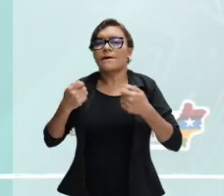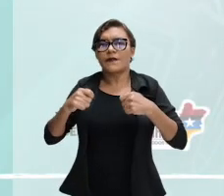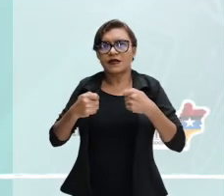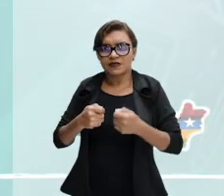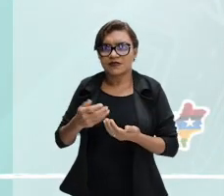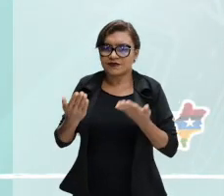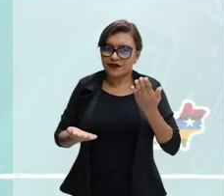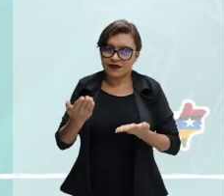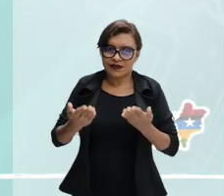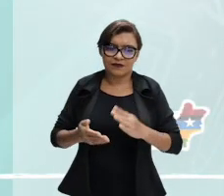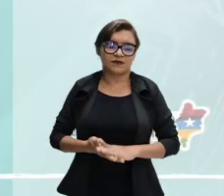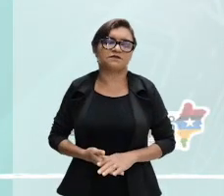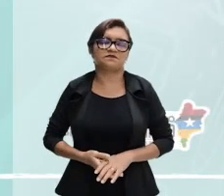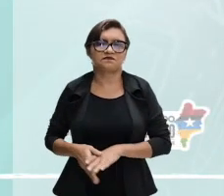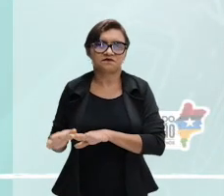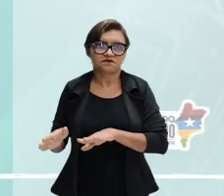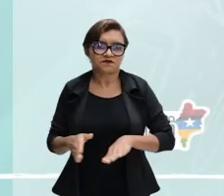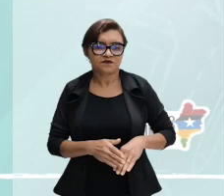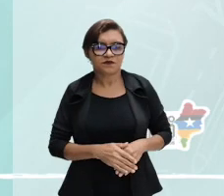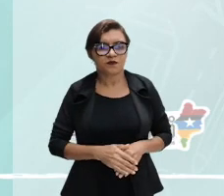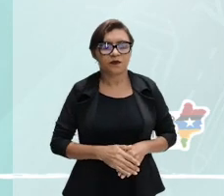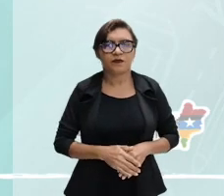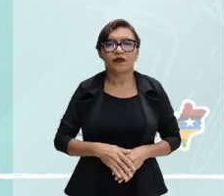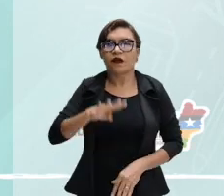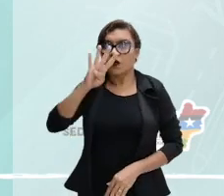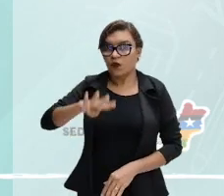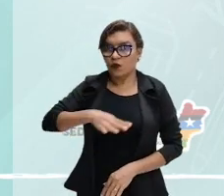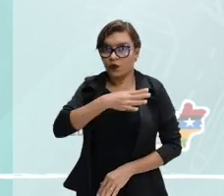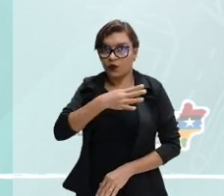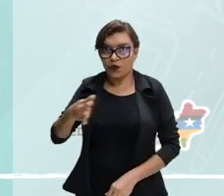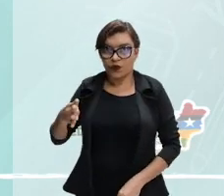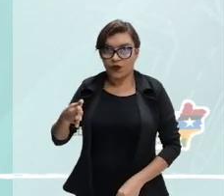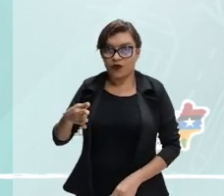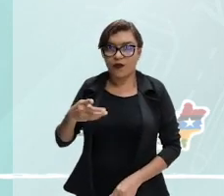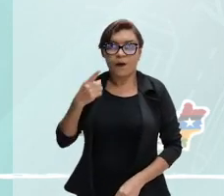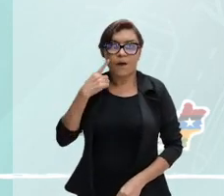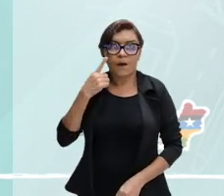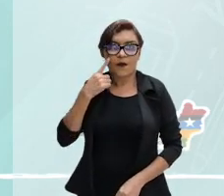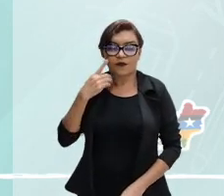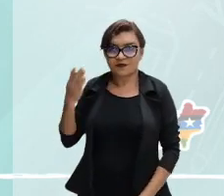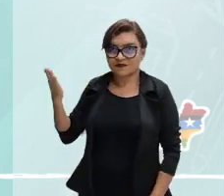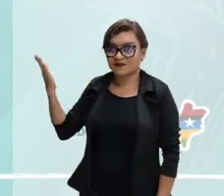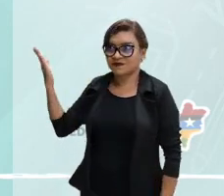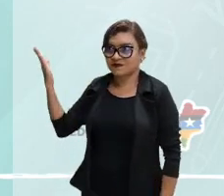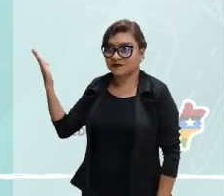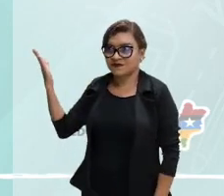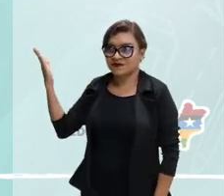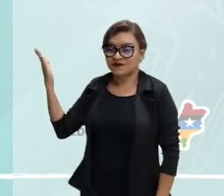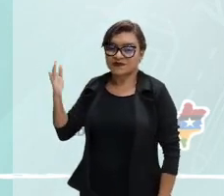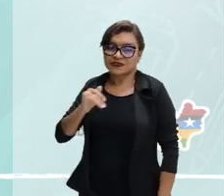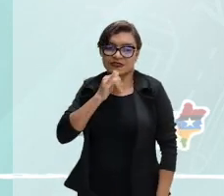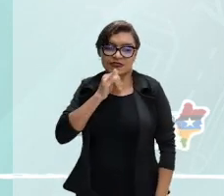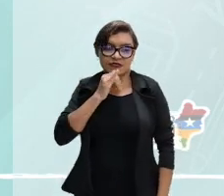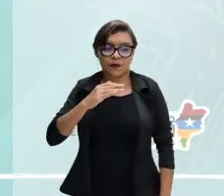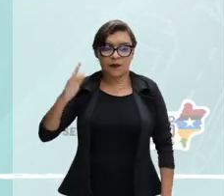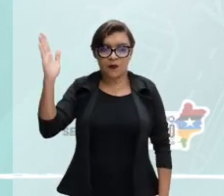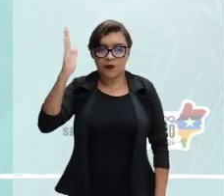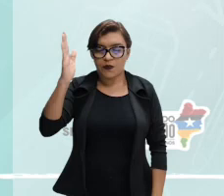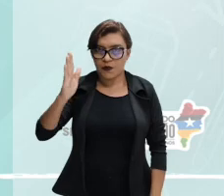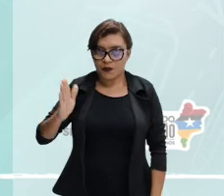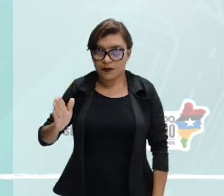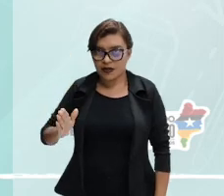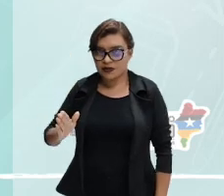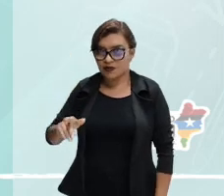certo? Eu trouxe aqui alguns dados de obesidade, tá, galera? No Brasil, por exemplo, no ano de